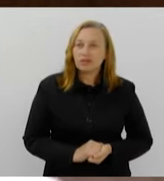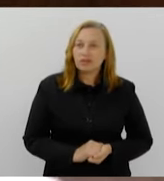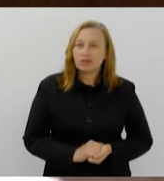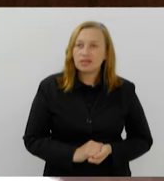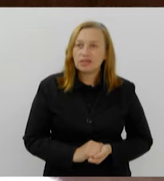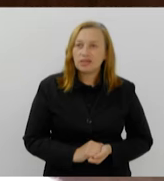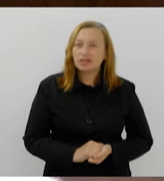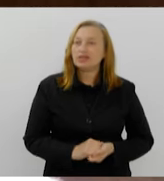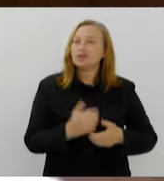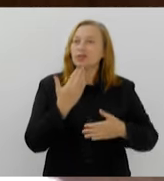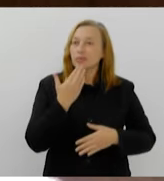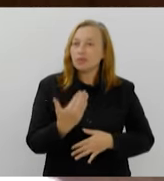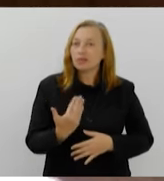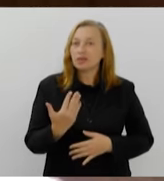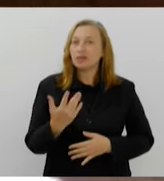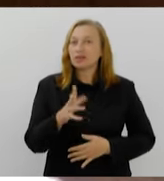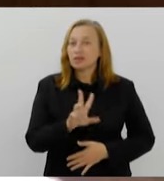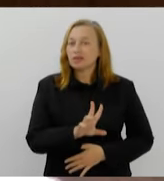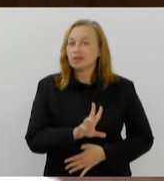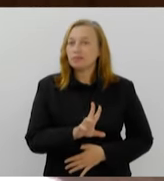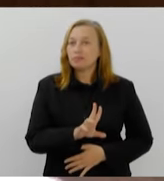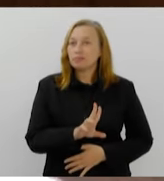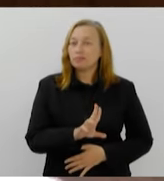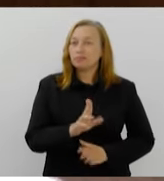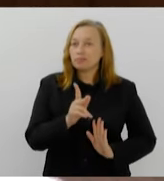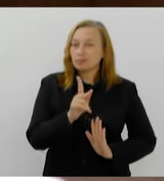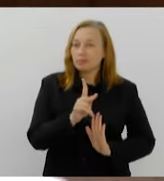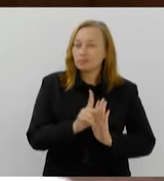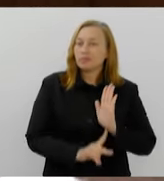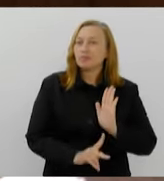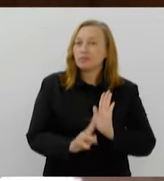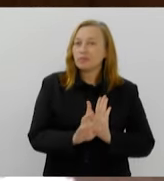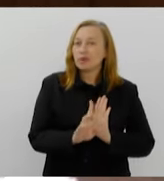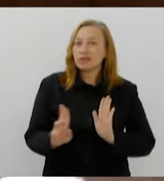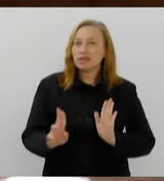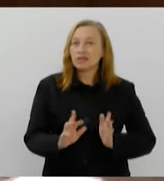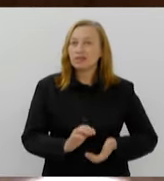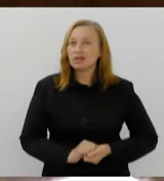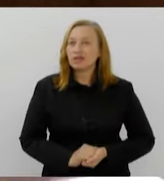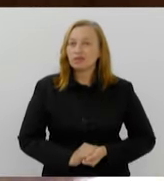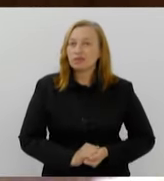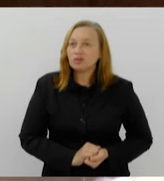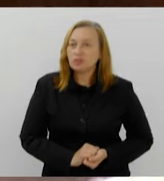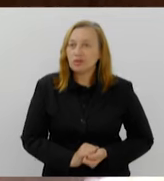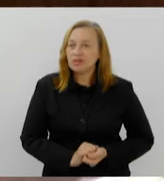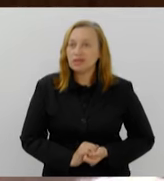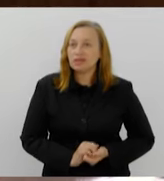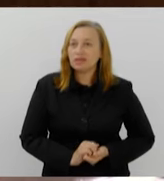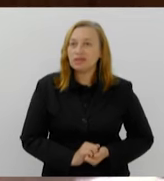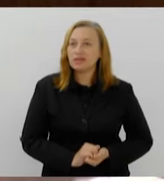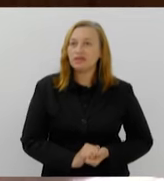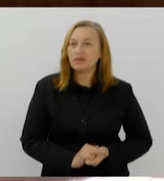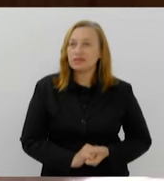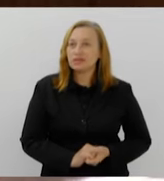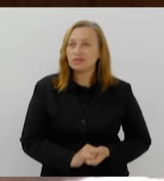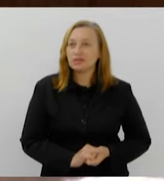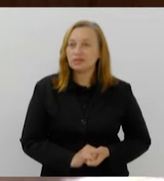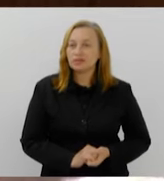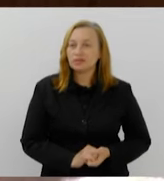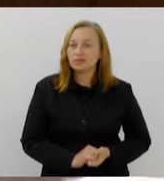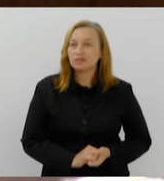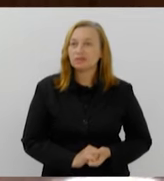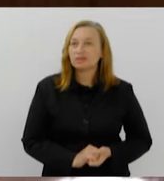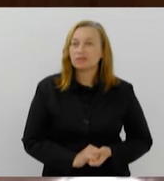a todos os autores com autoria desse projeto parabenizar o seor Presidente Rodrigo Bacelar pela tempestividade como atendeu a